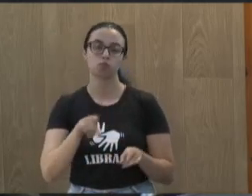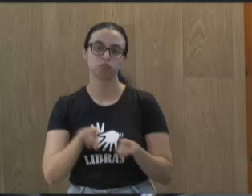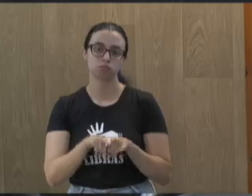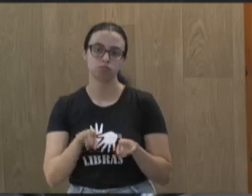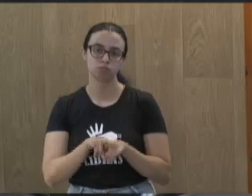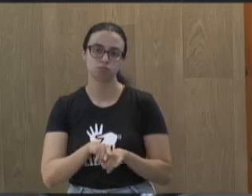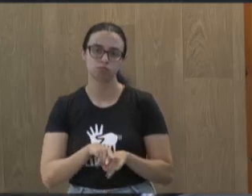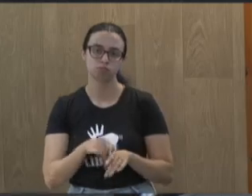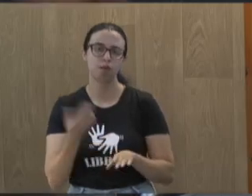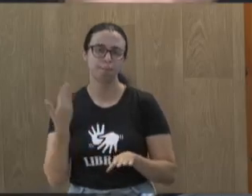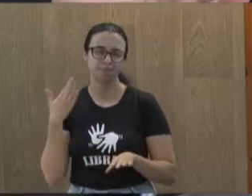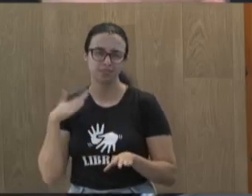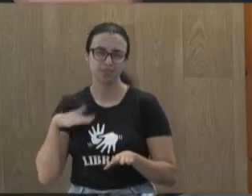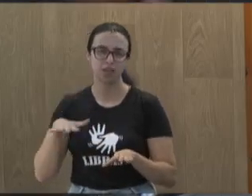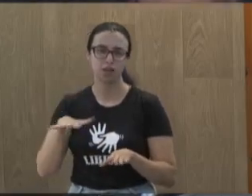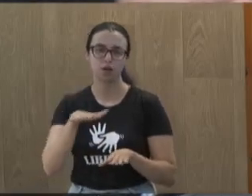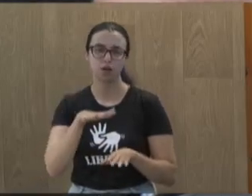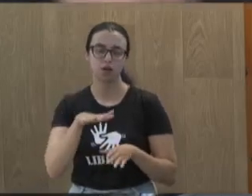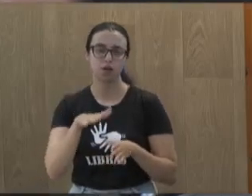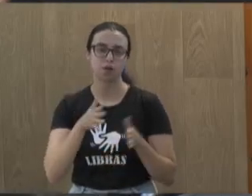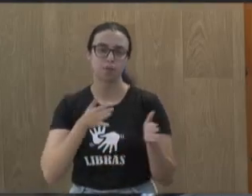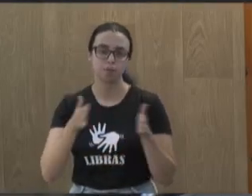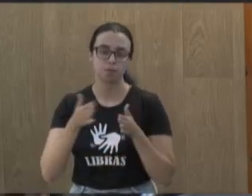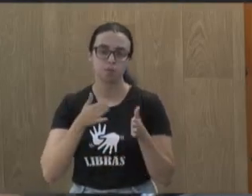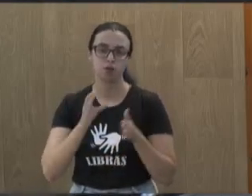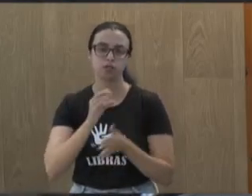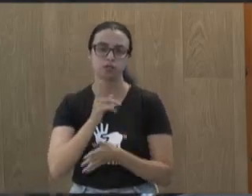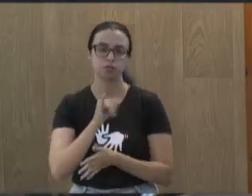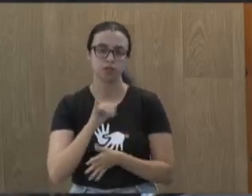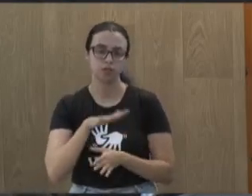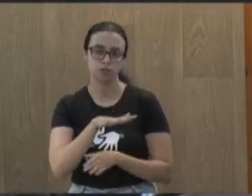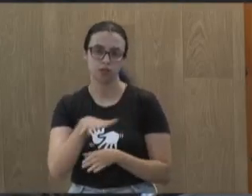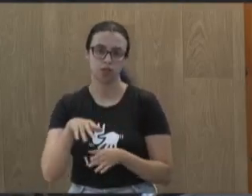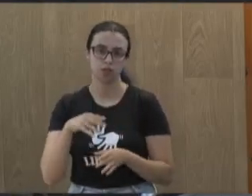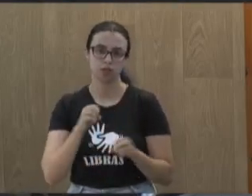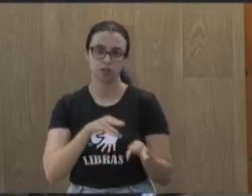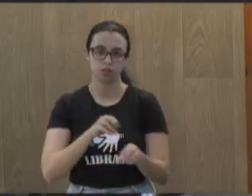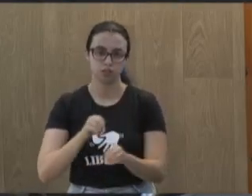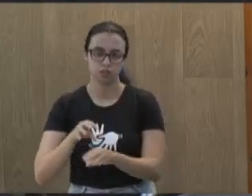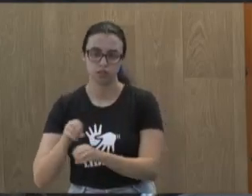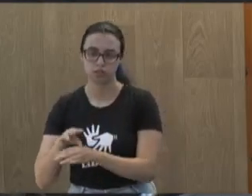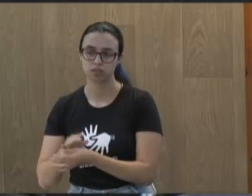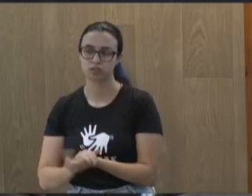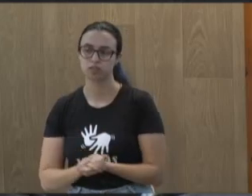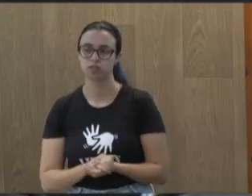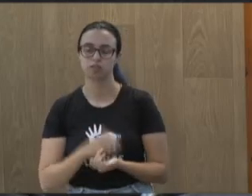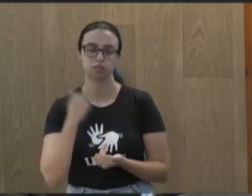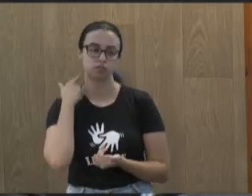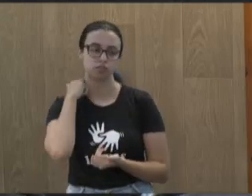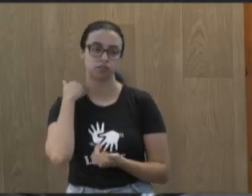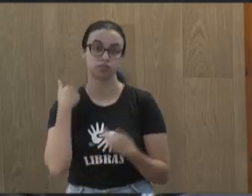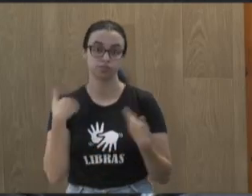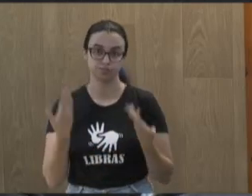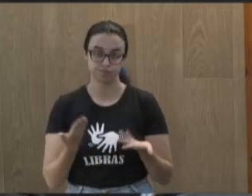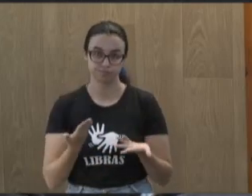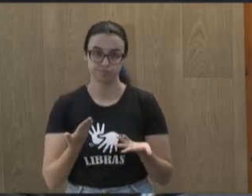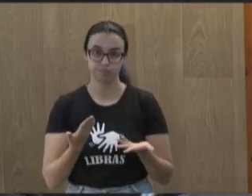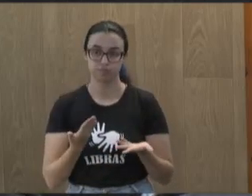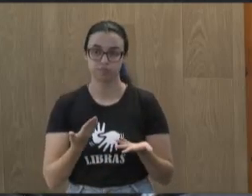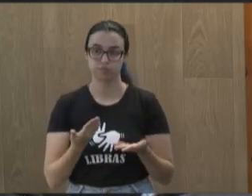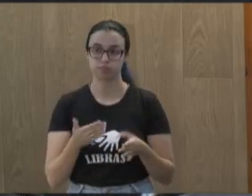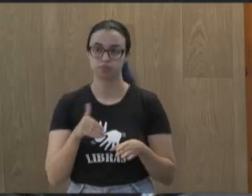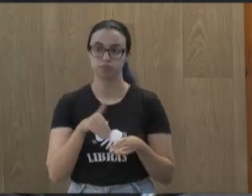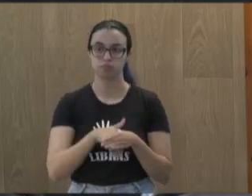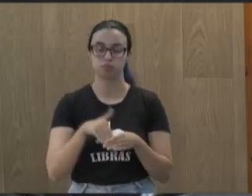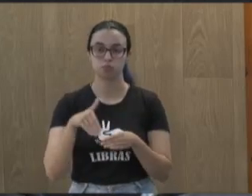educação. Muitos votaram contrário naquela época. Então, voto para sacanear aqui, da minha